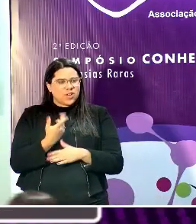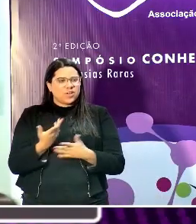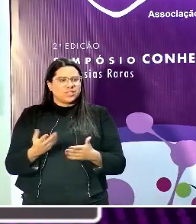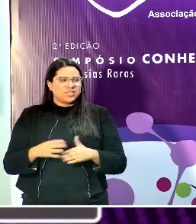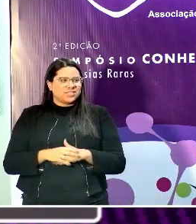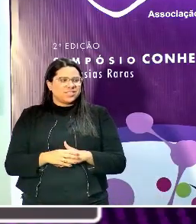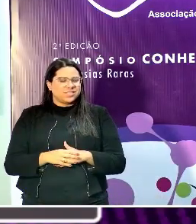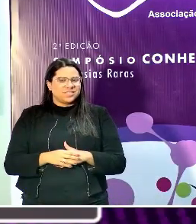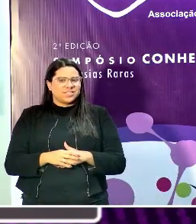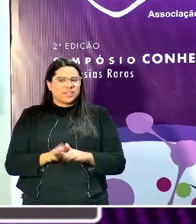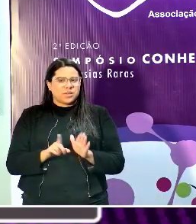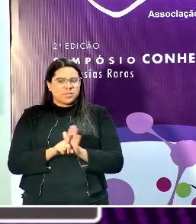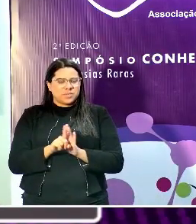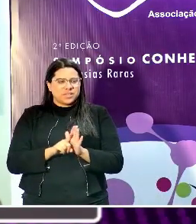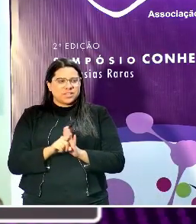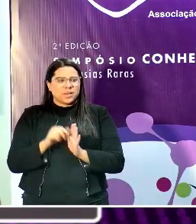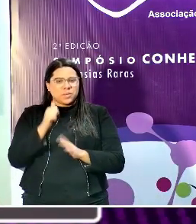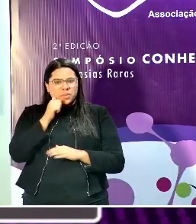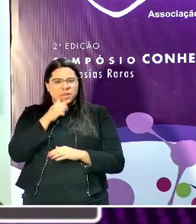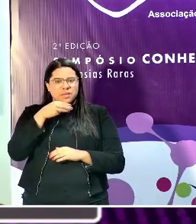a pesquisa da doutora Márcia.